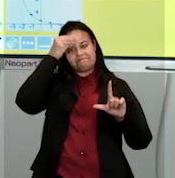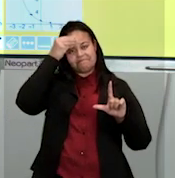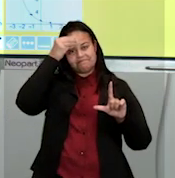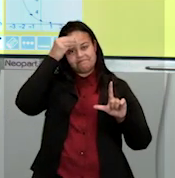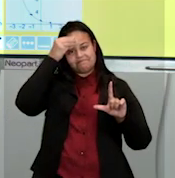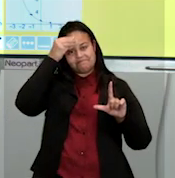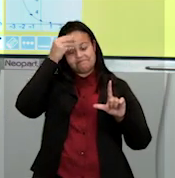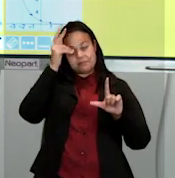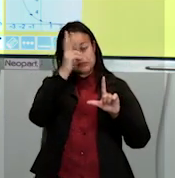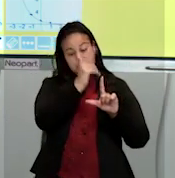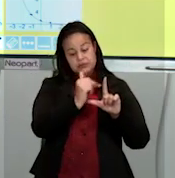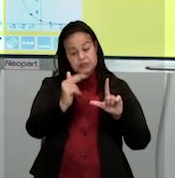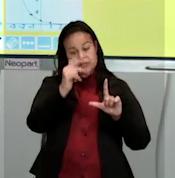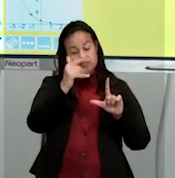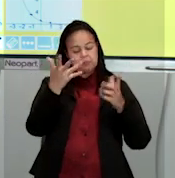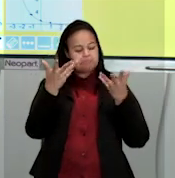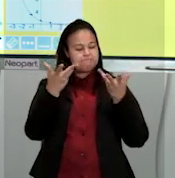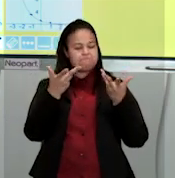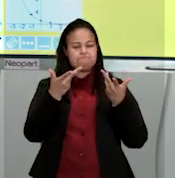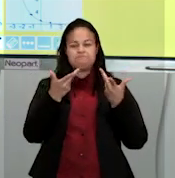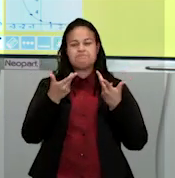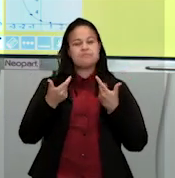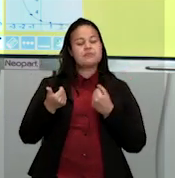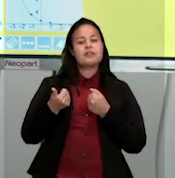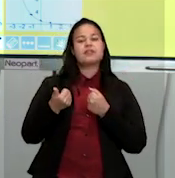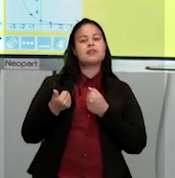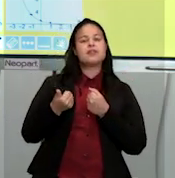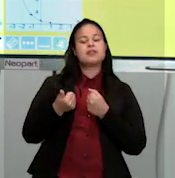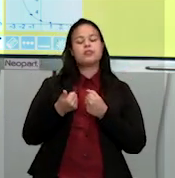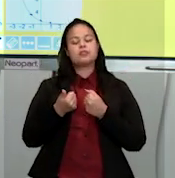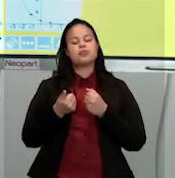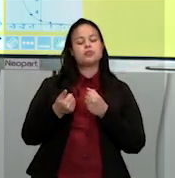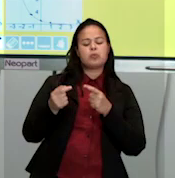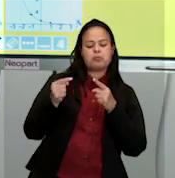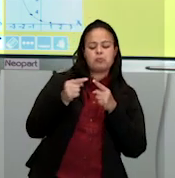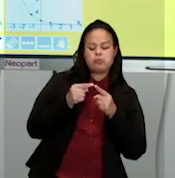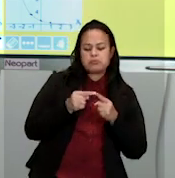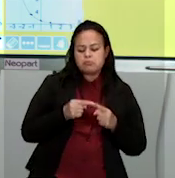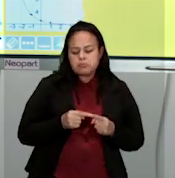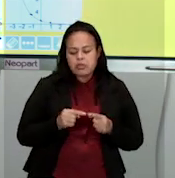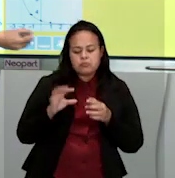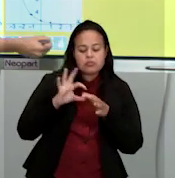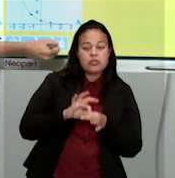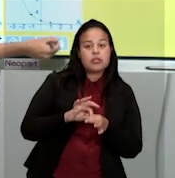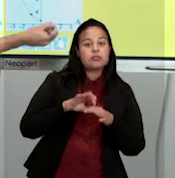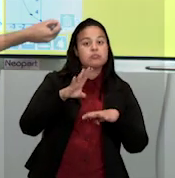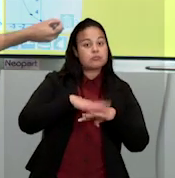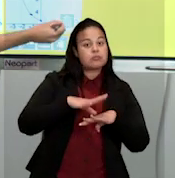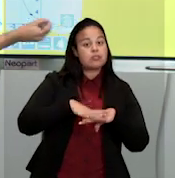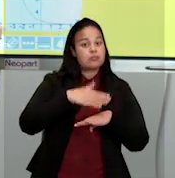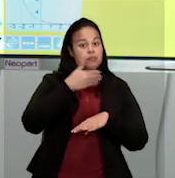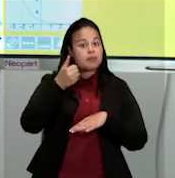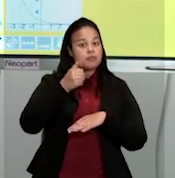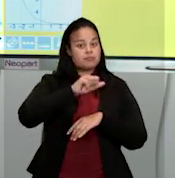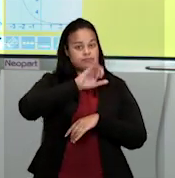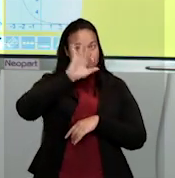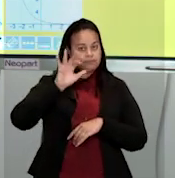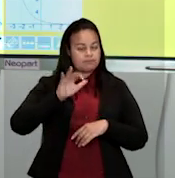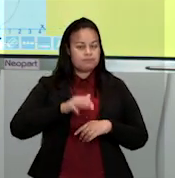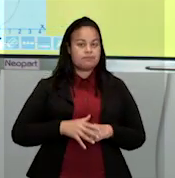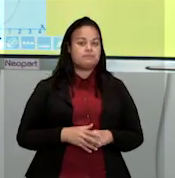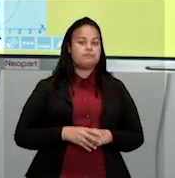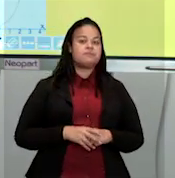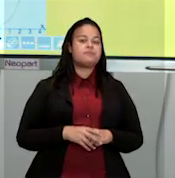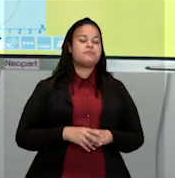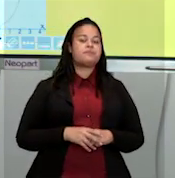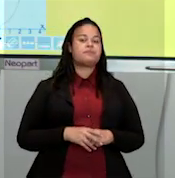com desenho mais bonito, mais próximo daquilo que seja realmente a curva. Ok? Então vamos passar para a próxima, que aí nós vamos dar os